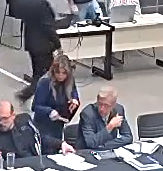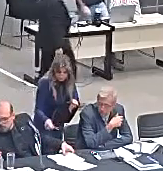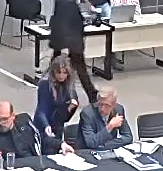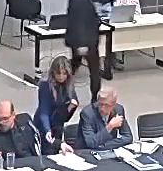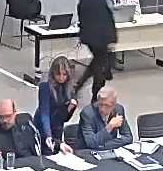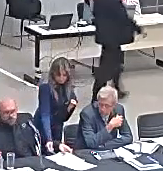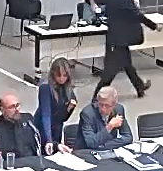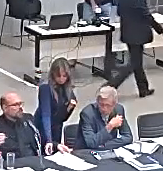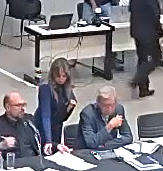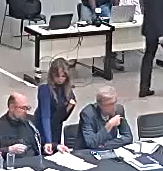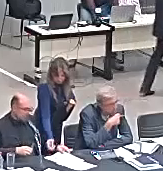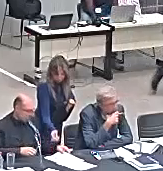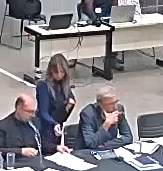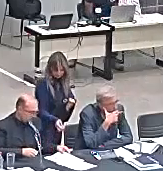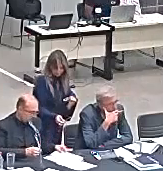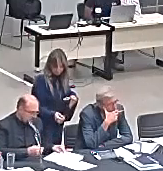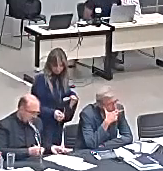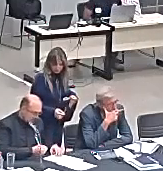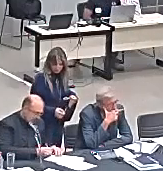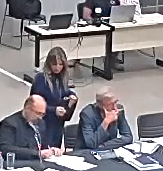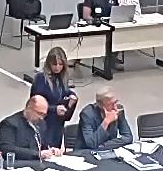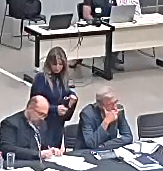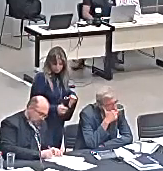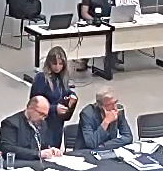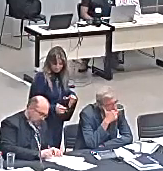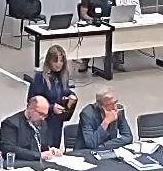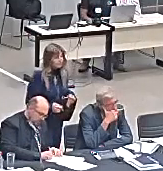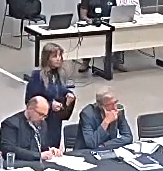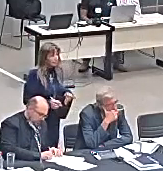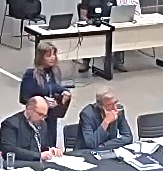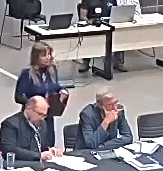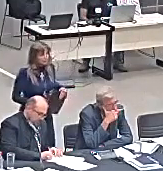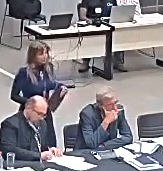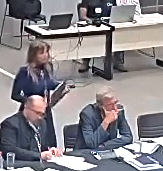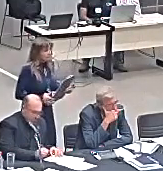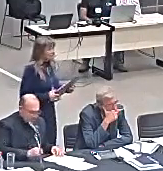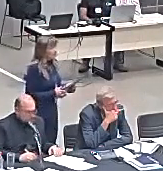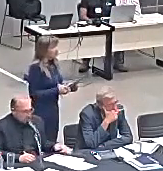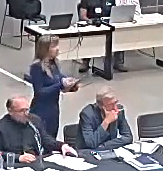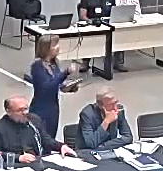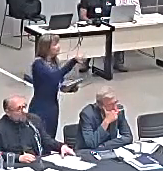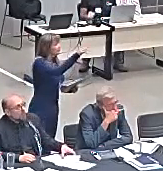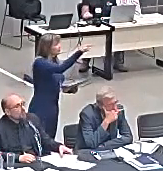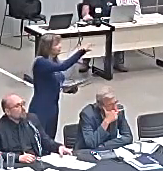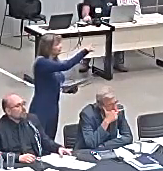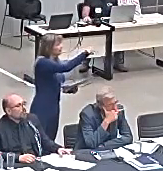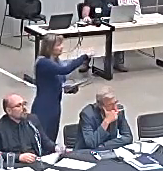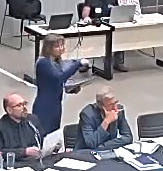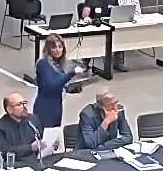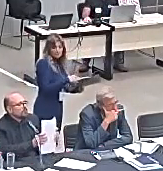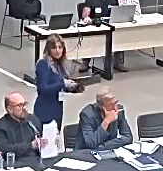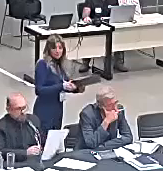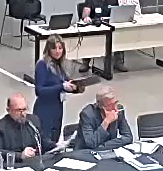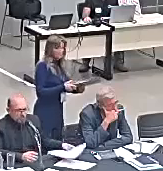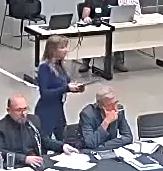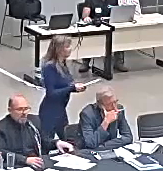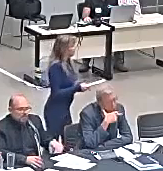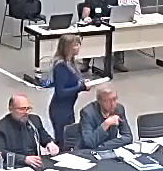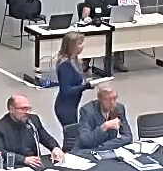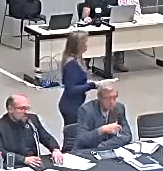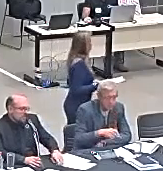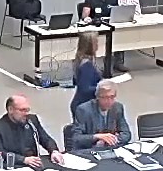aqueles que já é deficiência pode ser morto dentro de um acidente São vidas que estão levando não é objeto obrigado